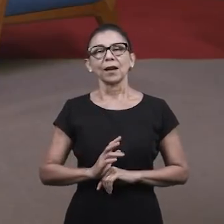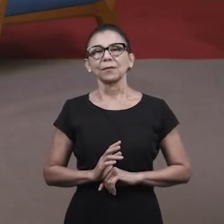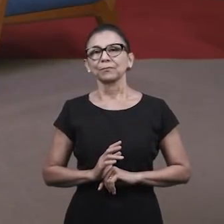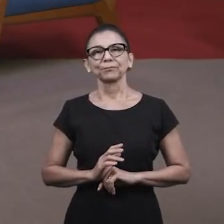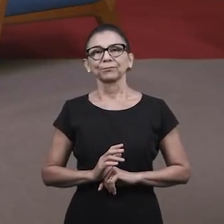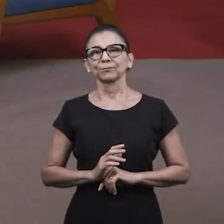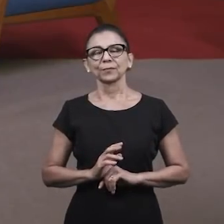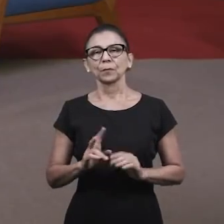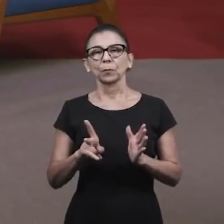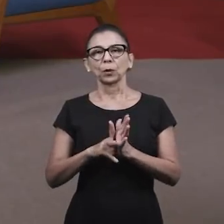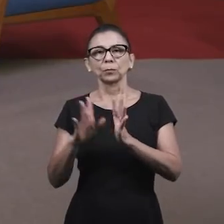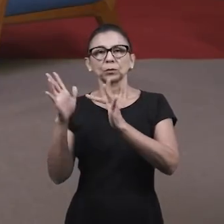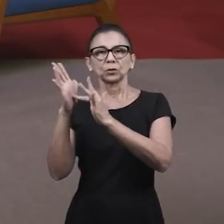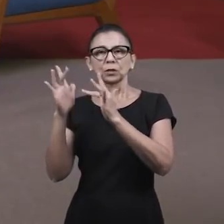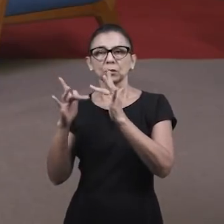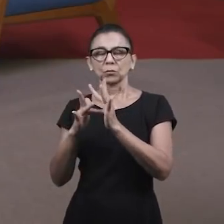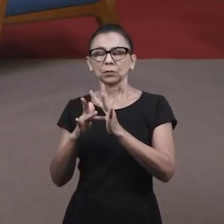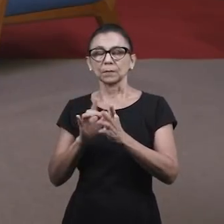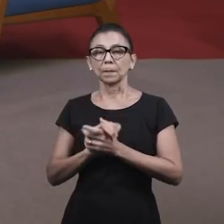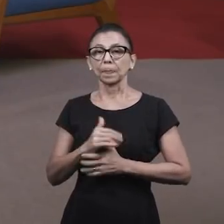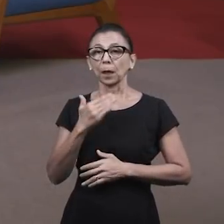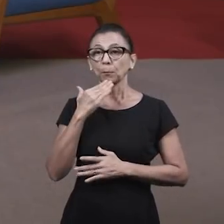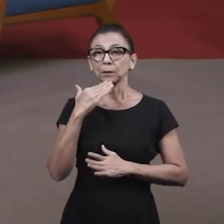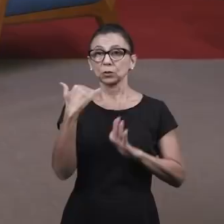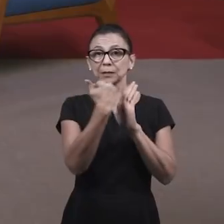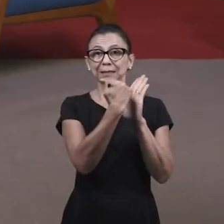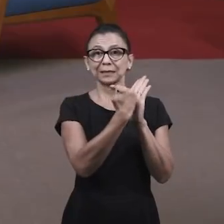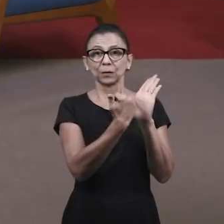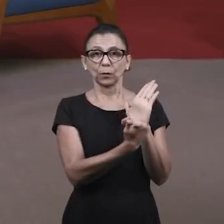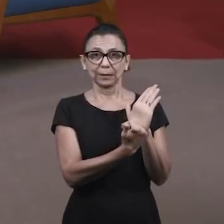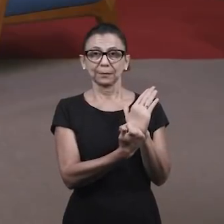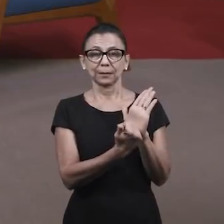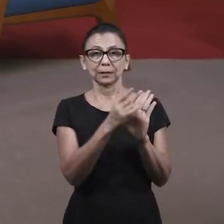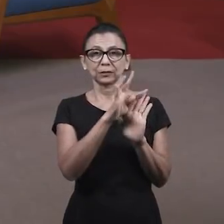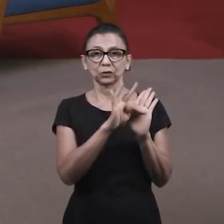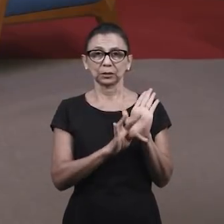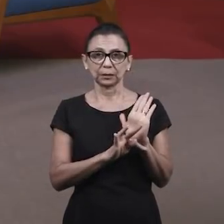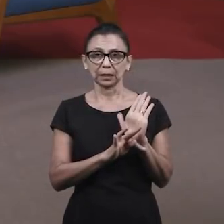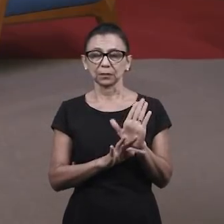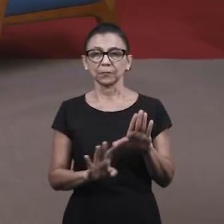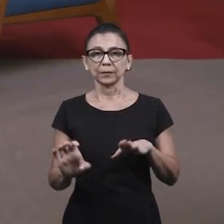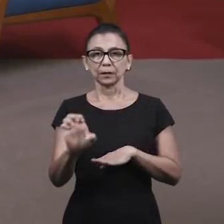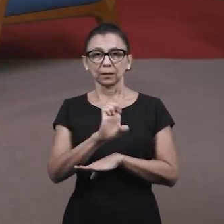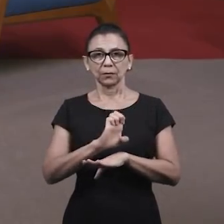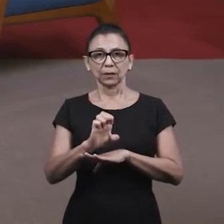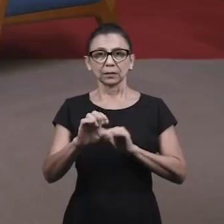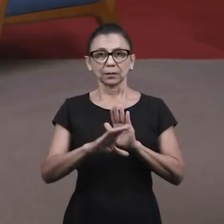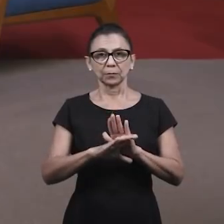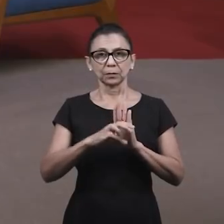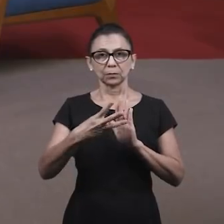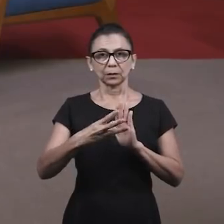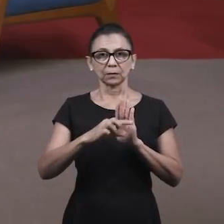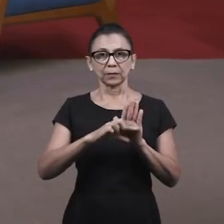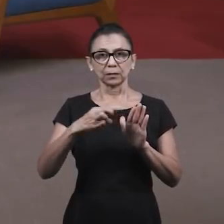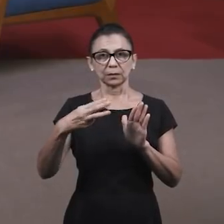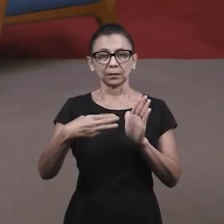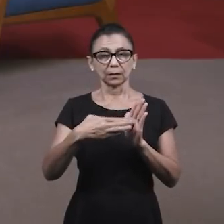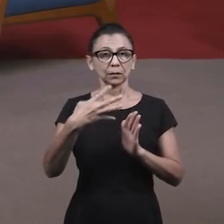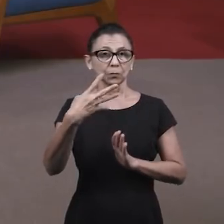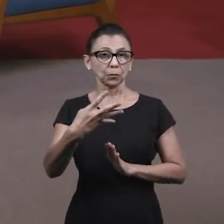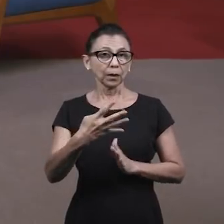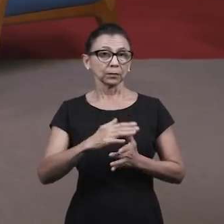é? É a razão do homem, o conhecimento humano. E o Evangelho, o próprio Evangelho, sem